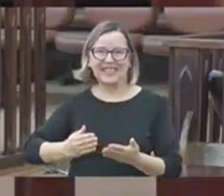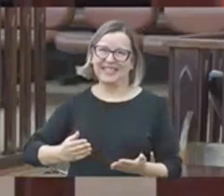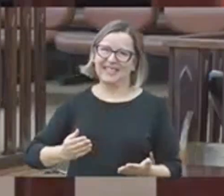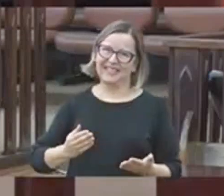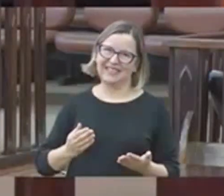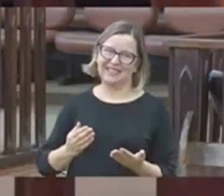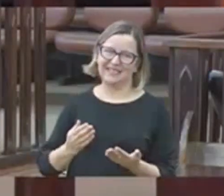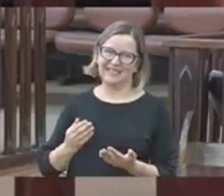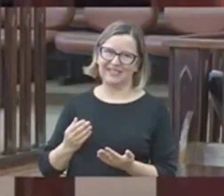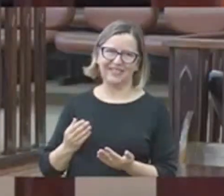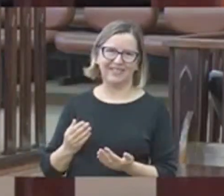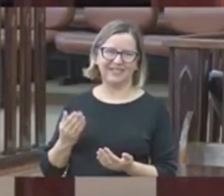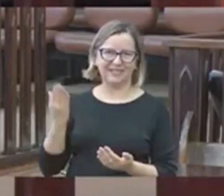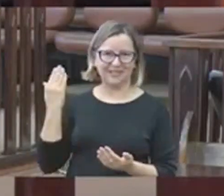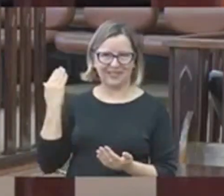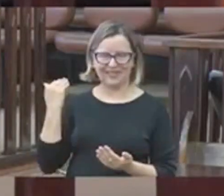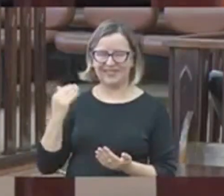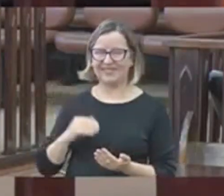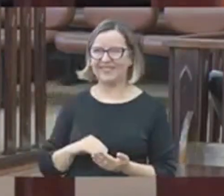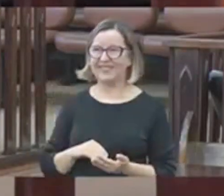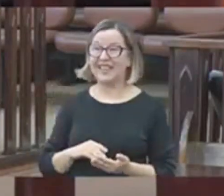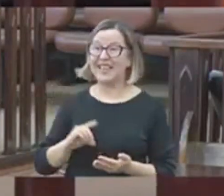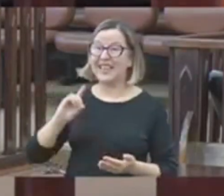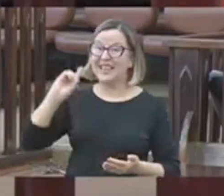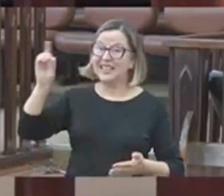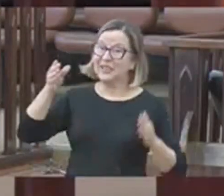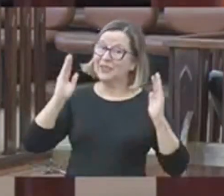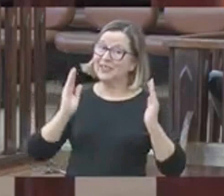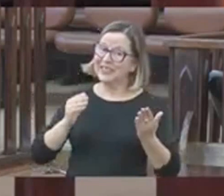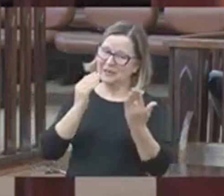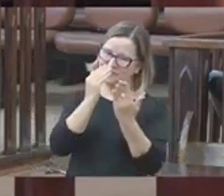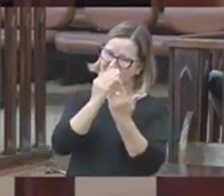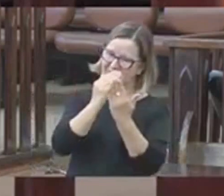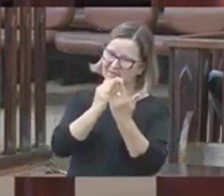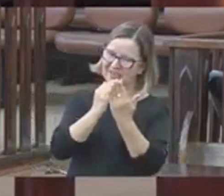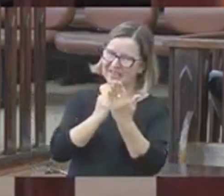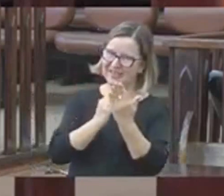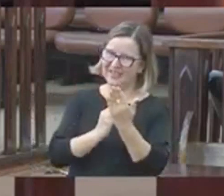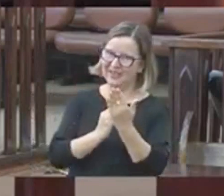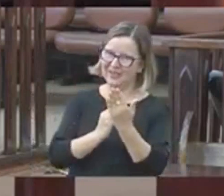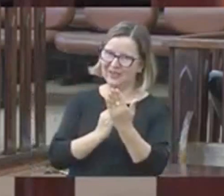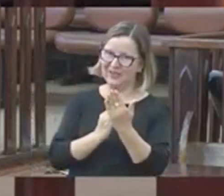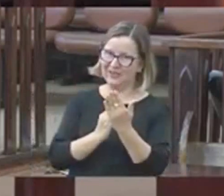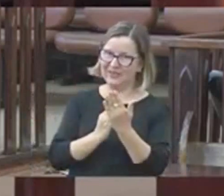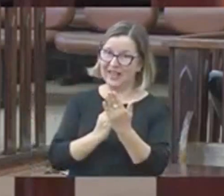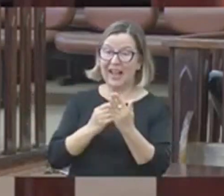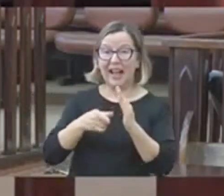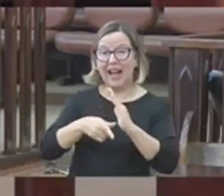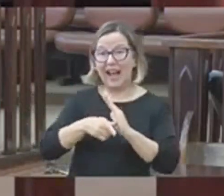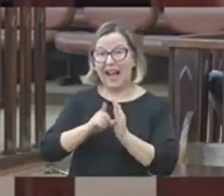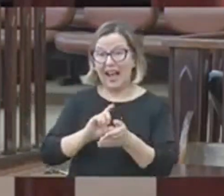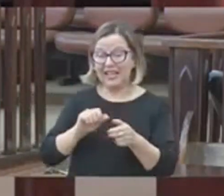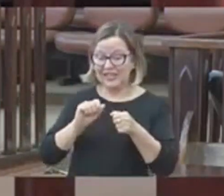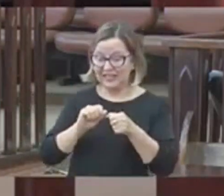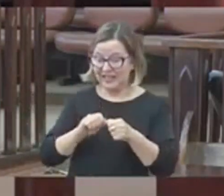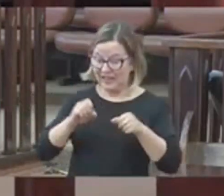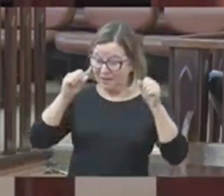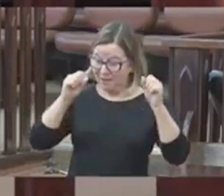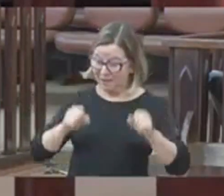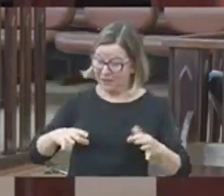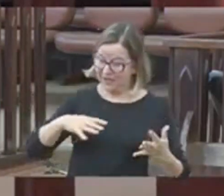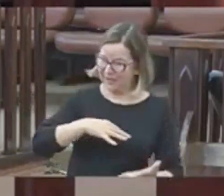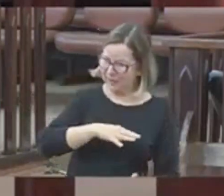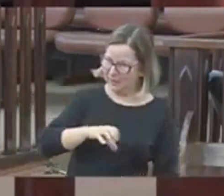foi ao acaso. Deus havia planejado, mesmo antes da fundação do mundo. O pecado,